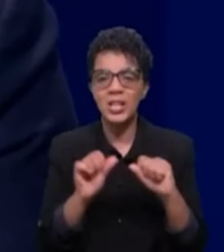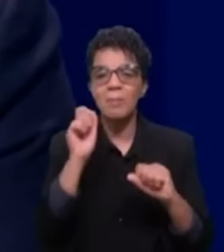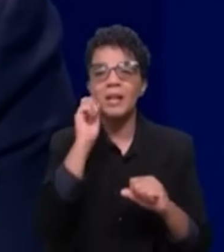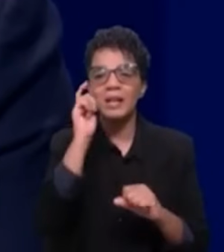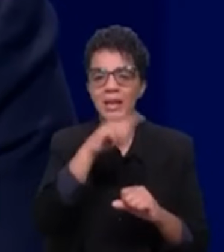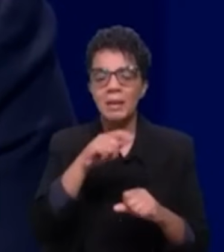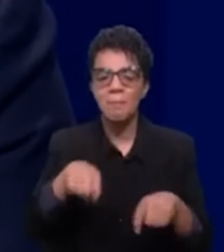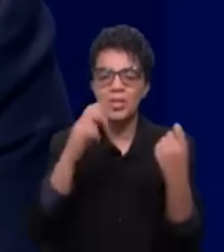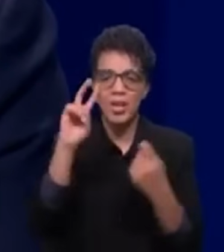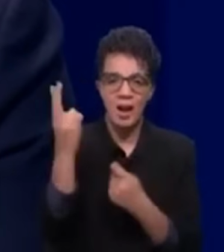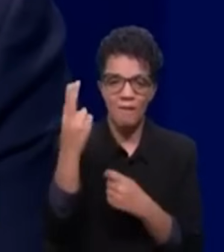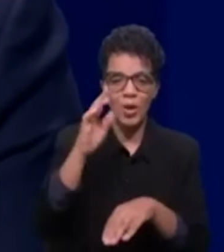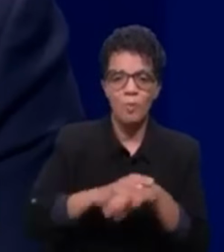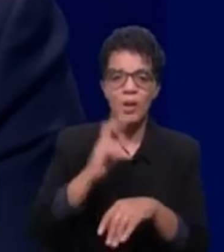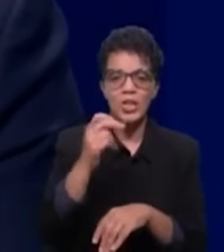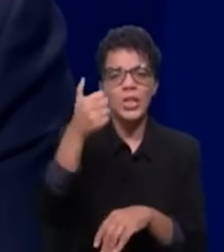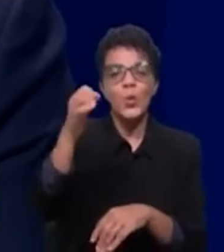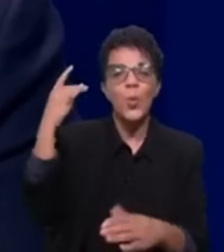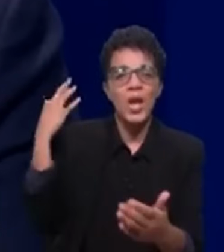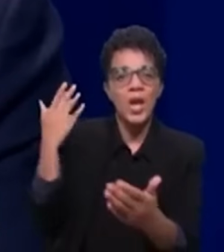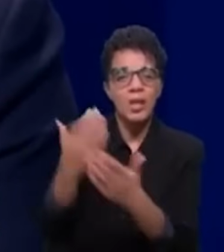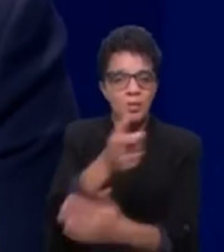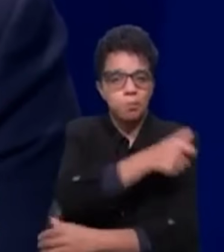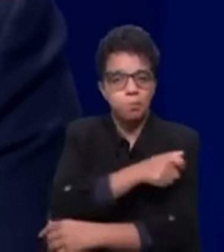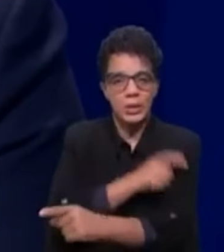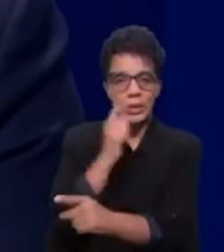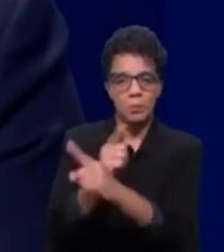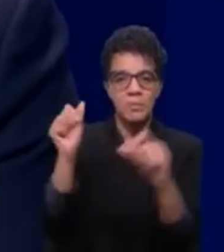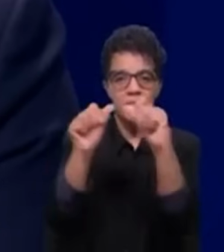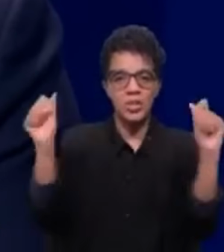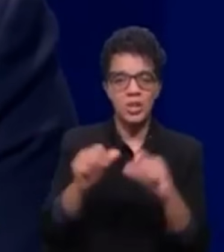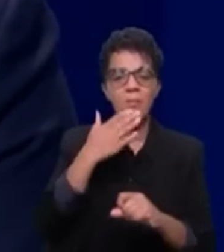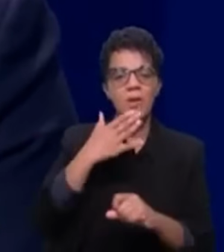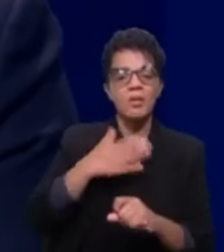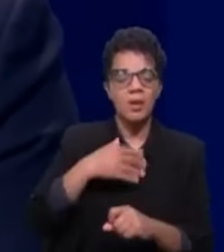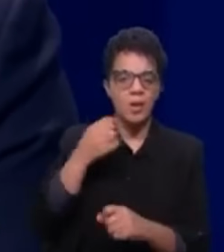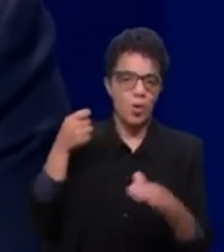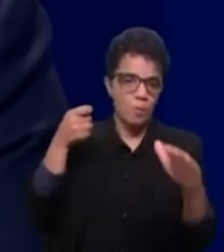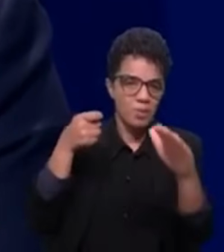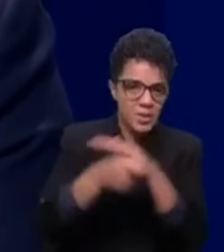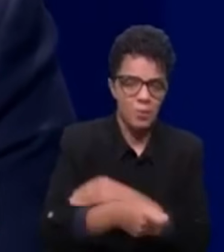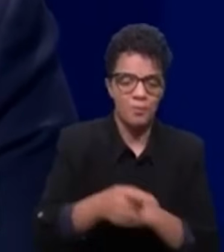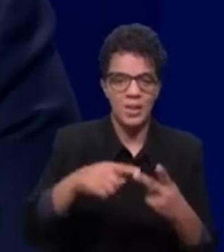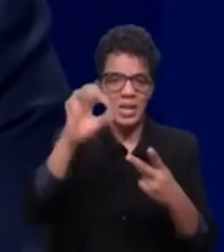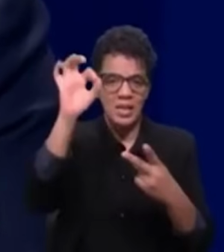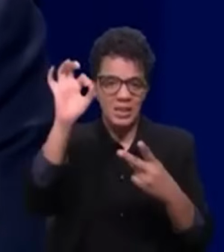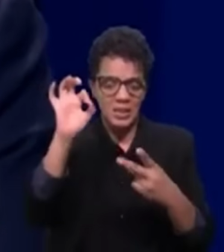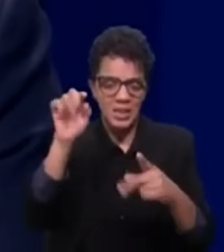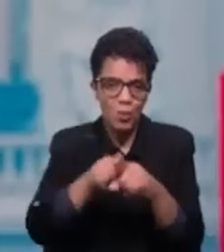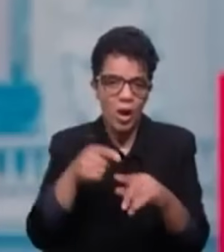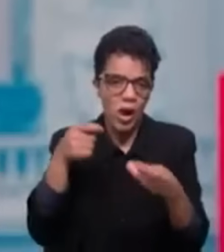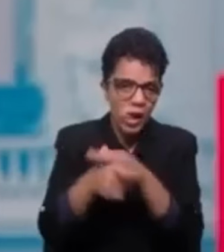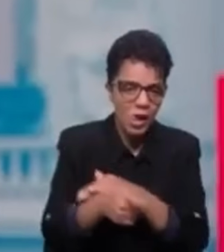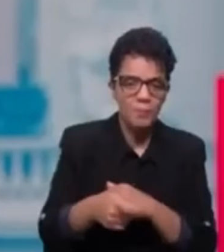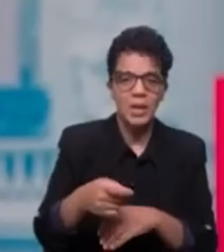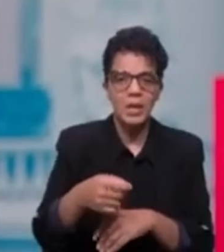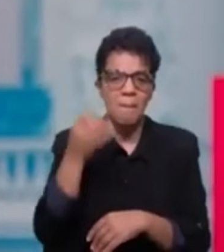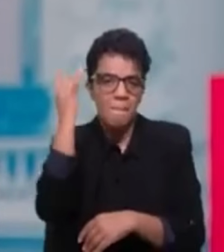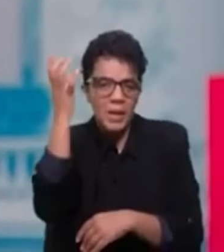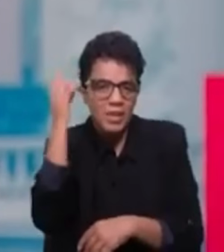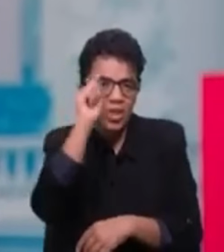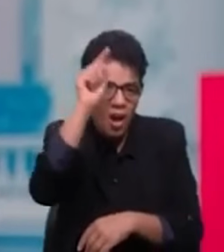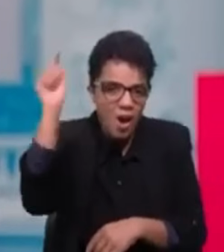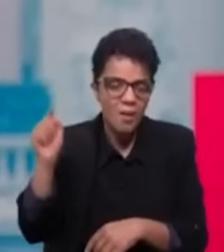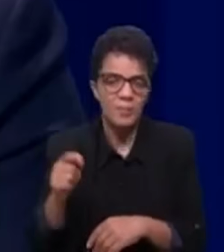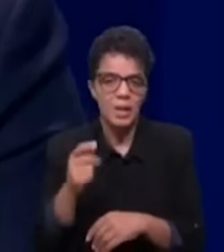dois partidos que há 50 anos representam o mesmo sistema que nos tê inundado de corrupção de tachos de bandidos à Solta de